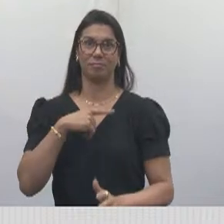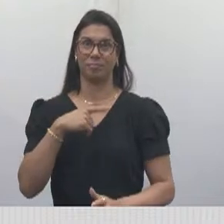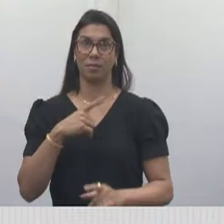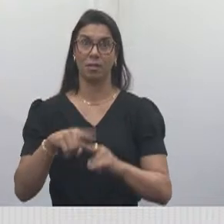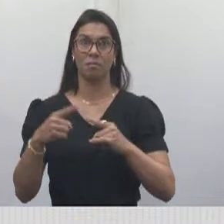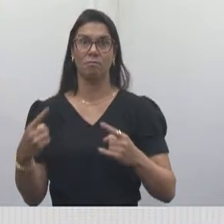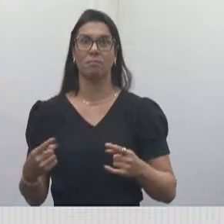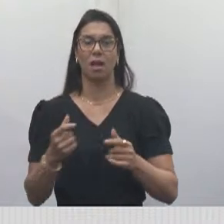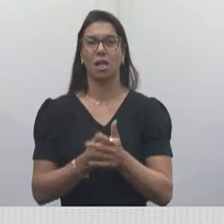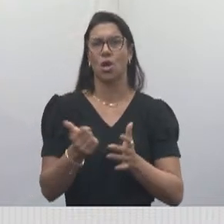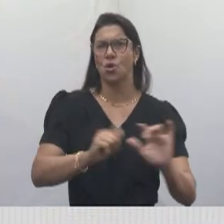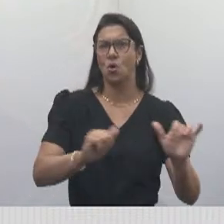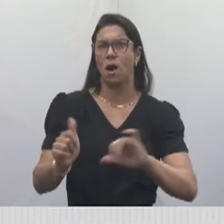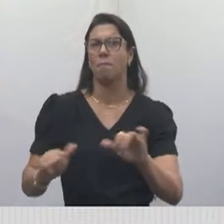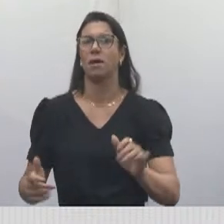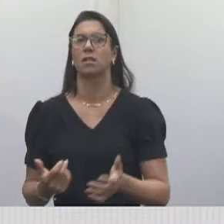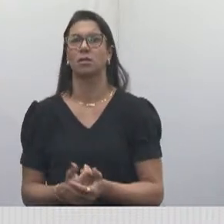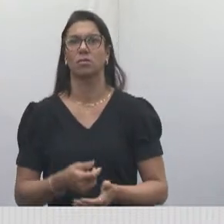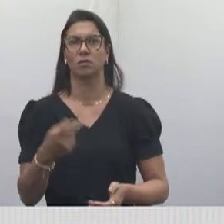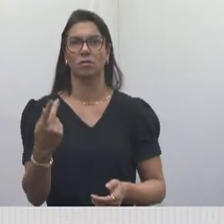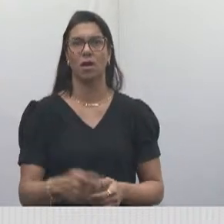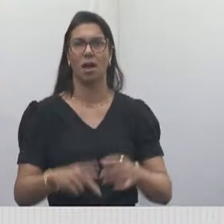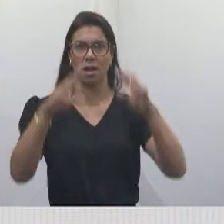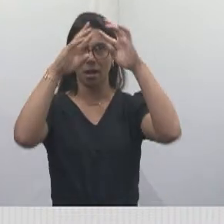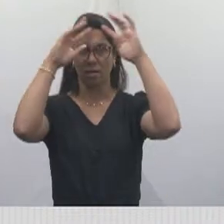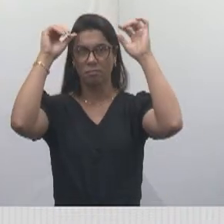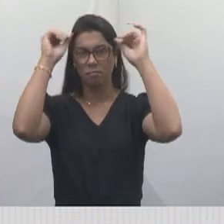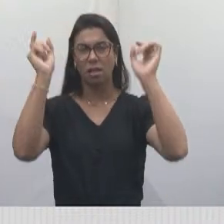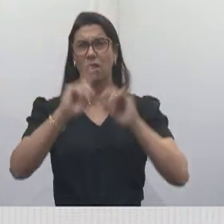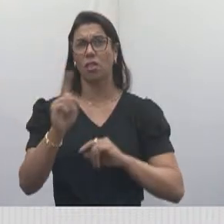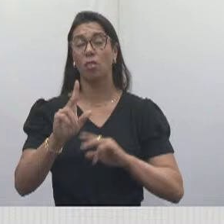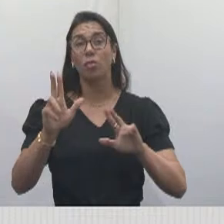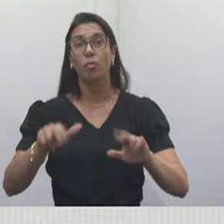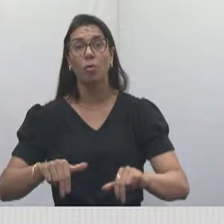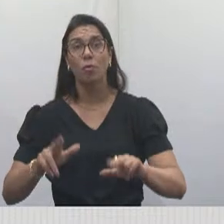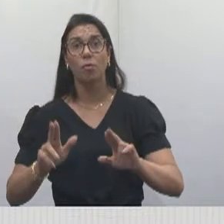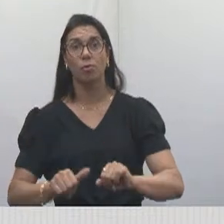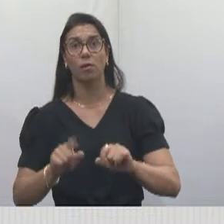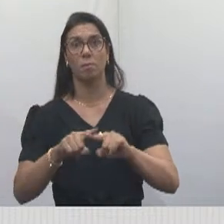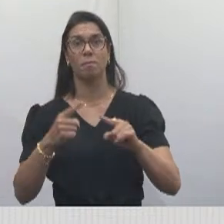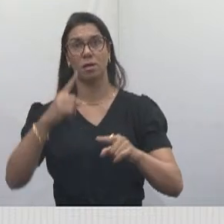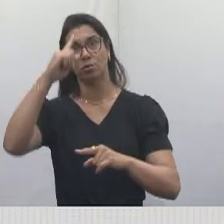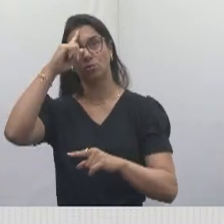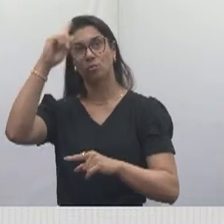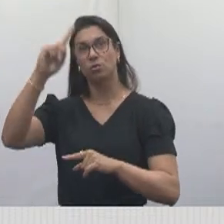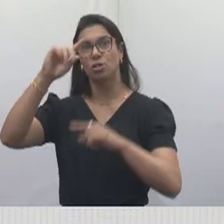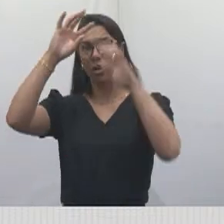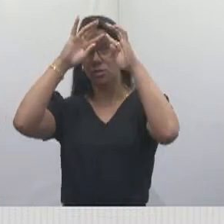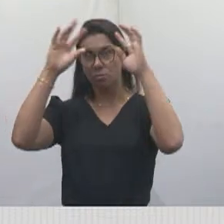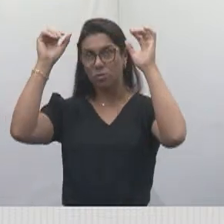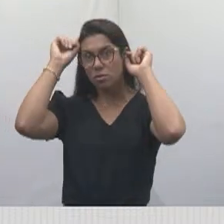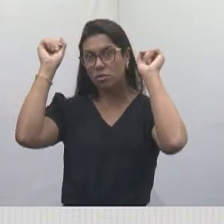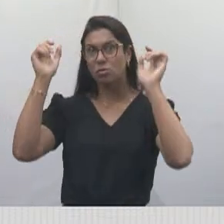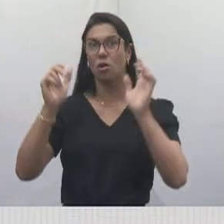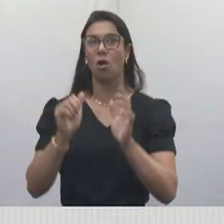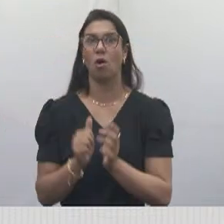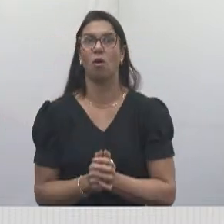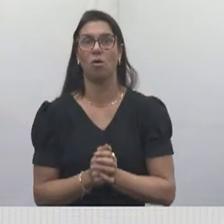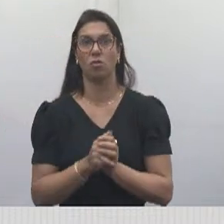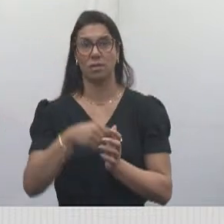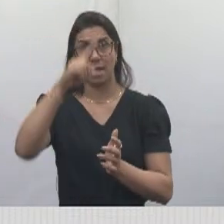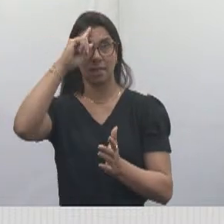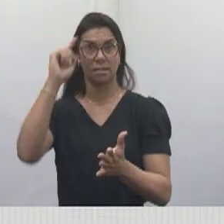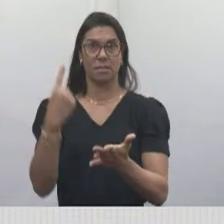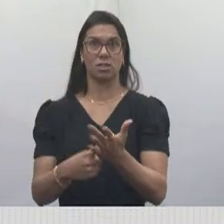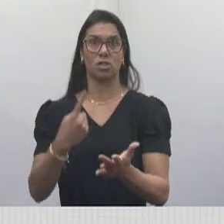pelo plenário. Nunca o Tribunal de Contas decidiu essa questão. No dia que o Tribunal de Contas, o plenário decidir,